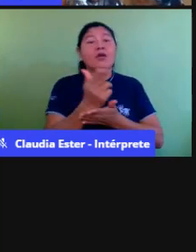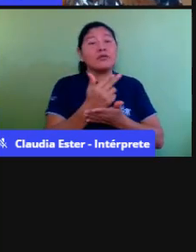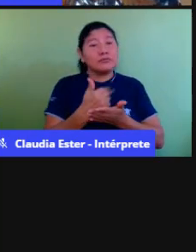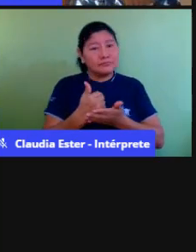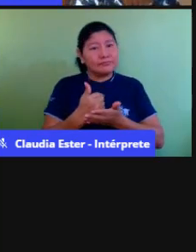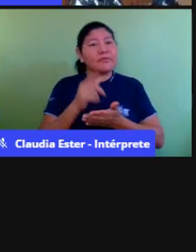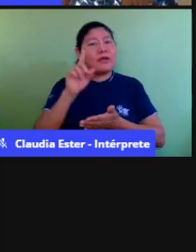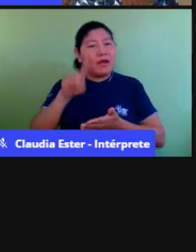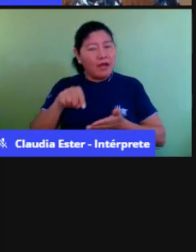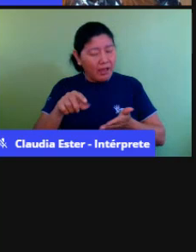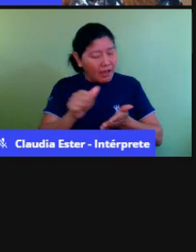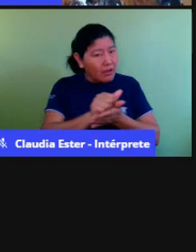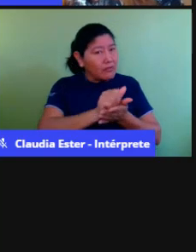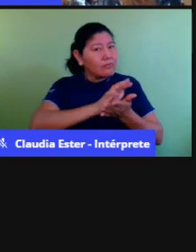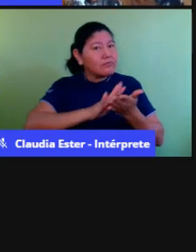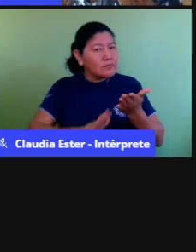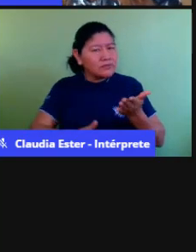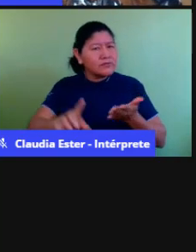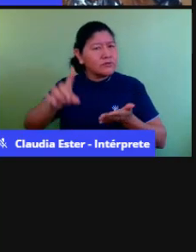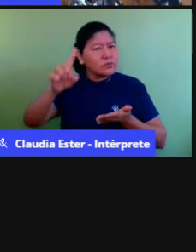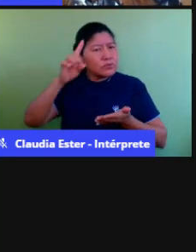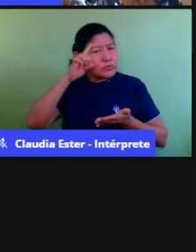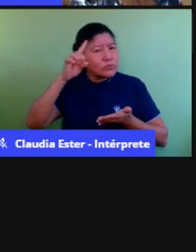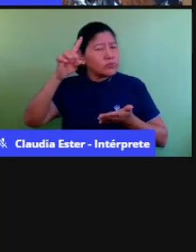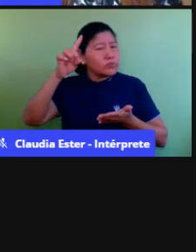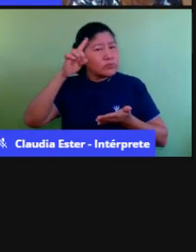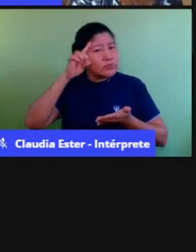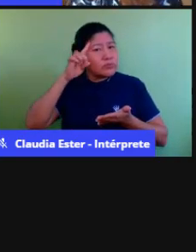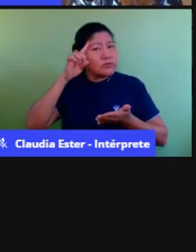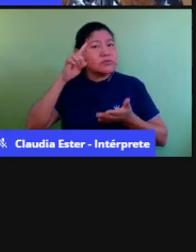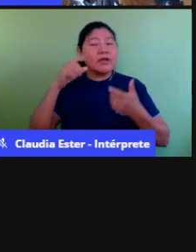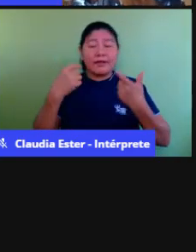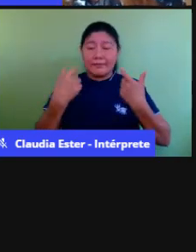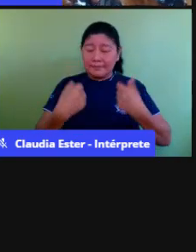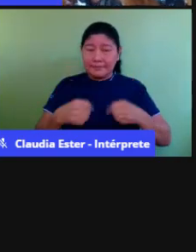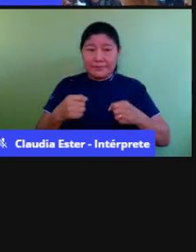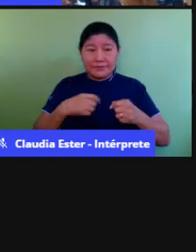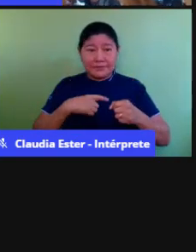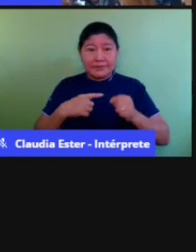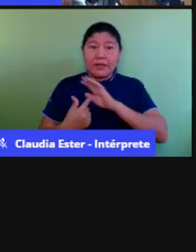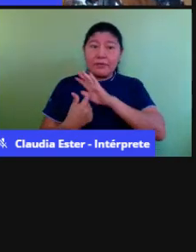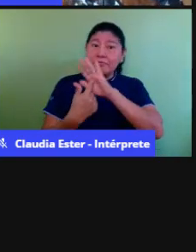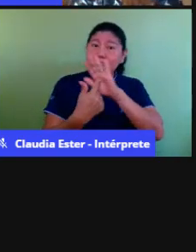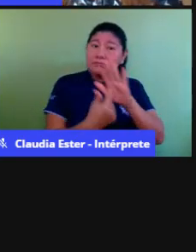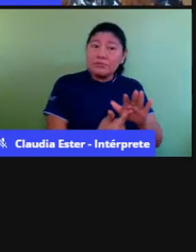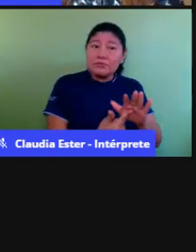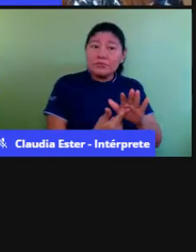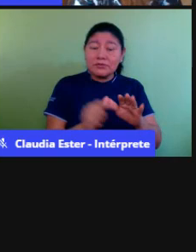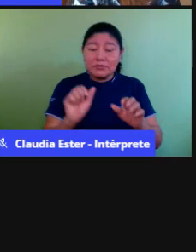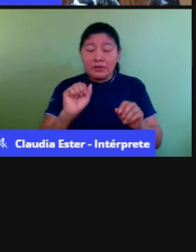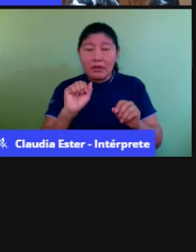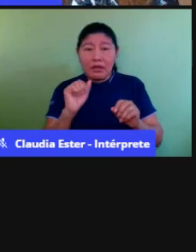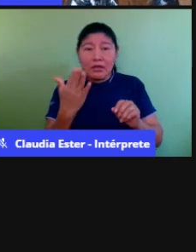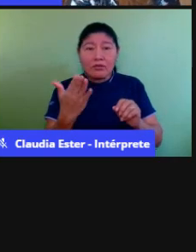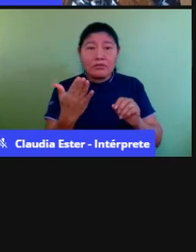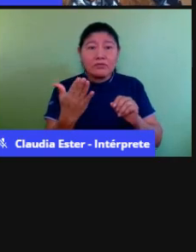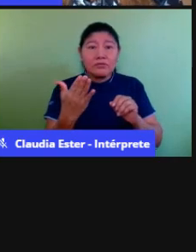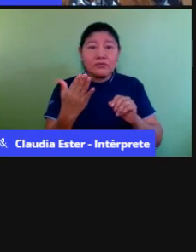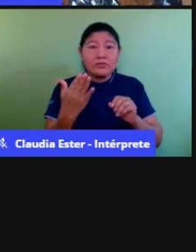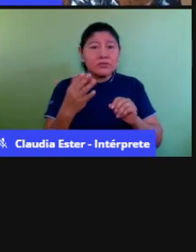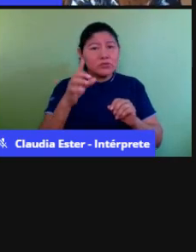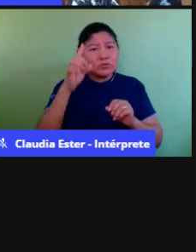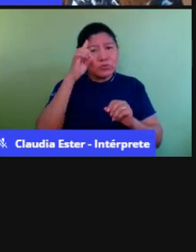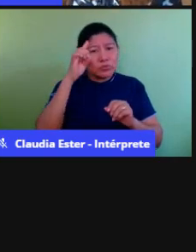atividade permanente. Ou seja, ela tem que estar acontecendo dentro da escola o tempo